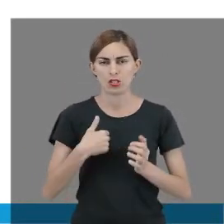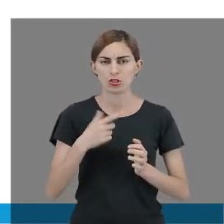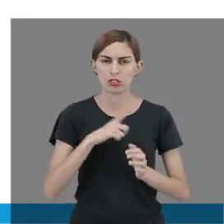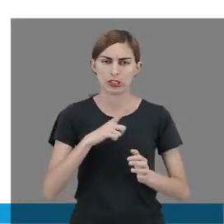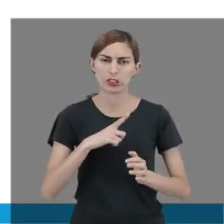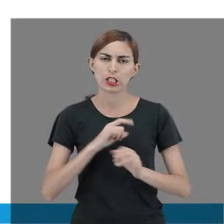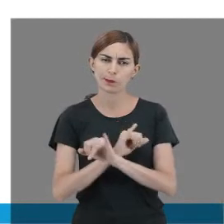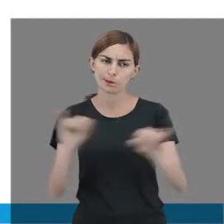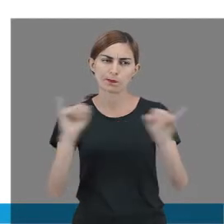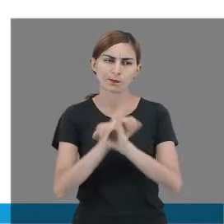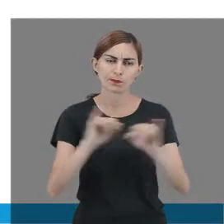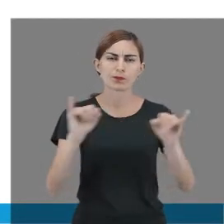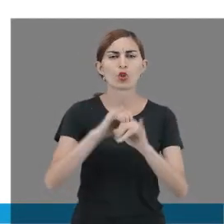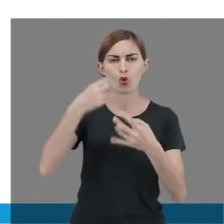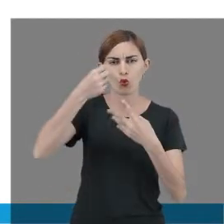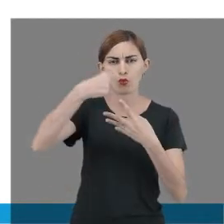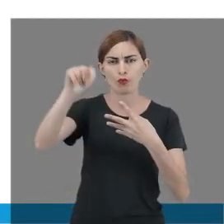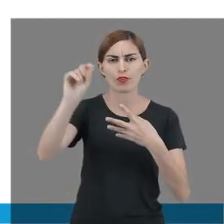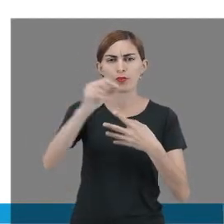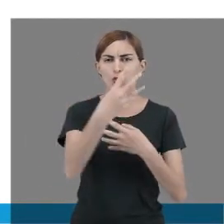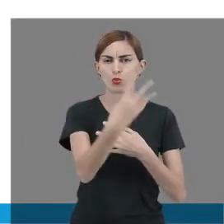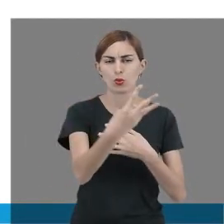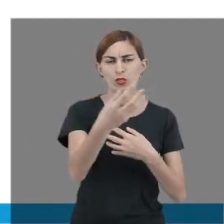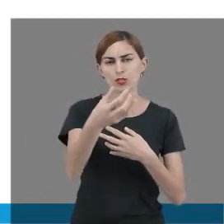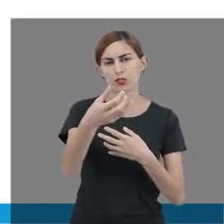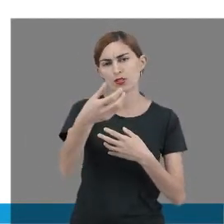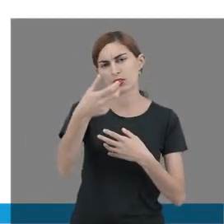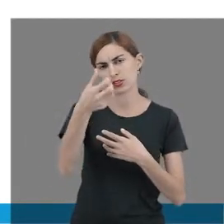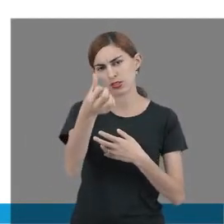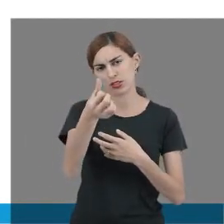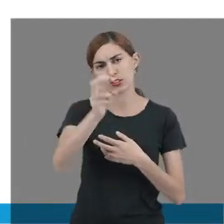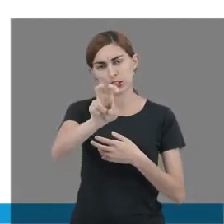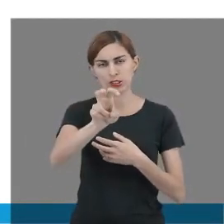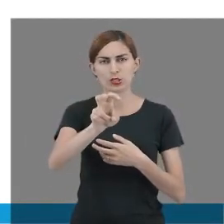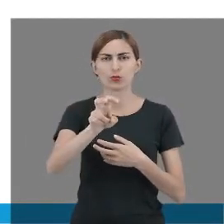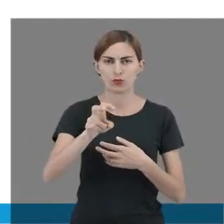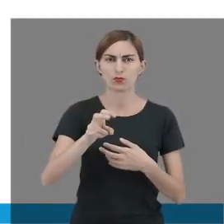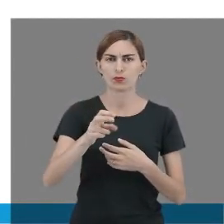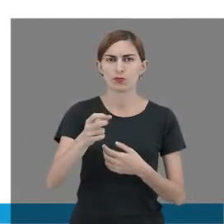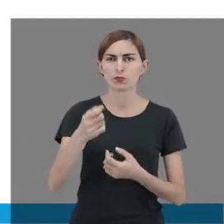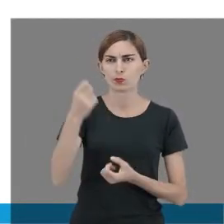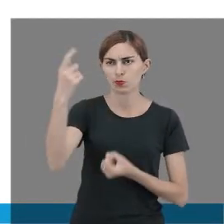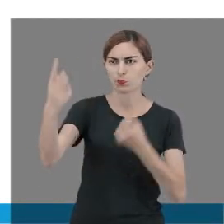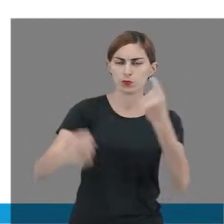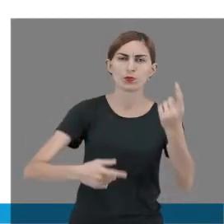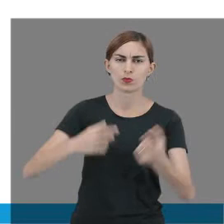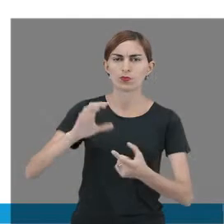já tem notificado e confirmado 465 casos.